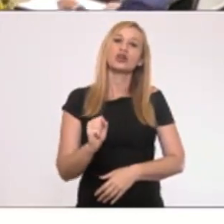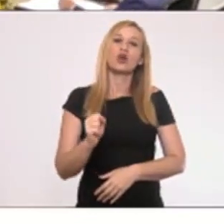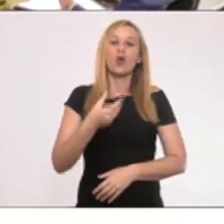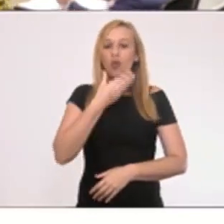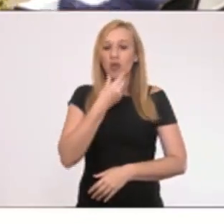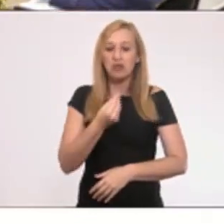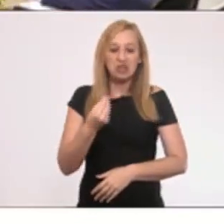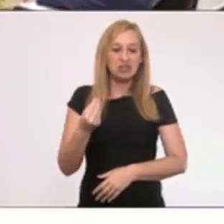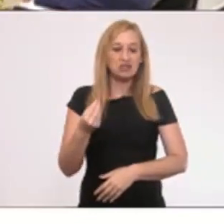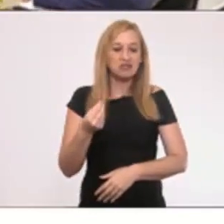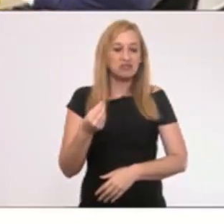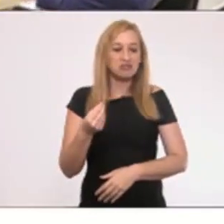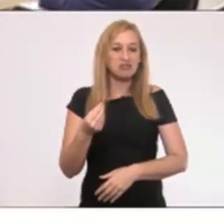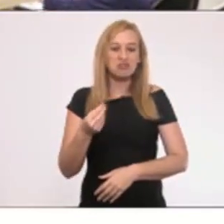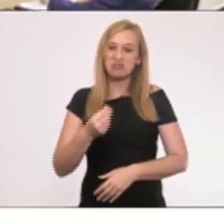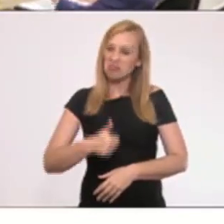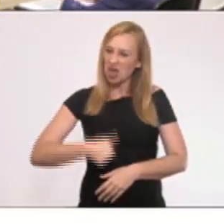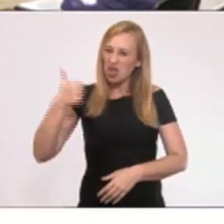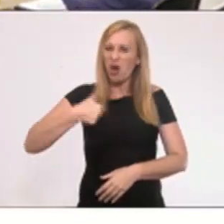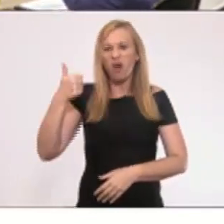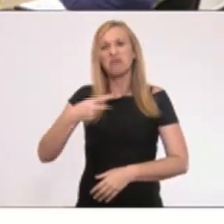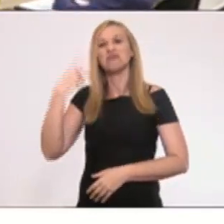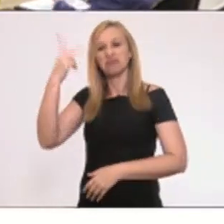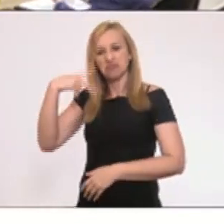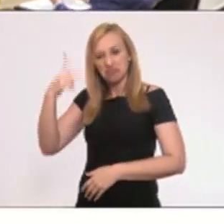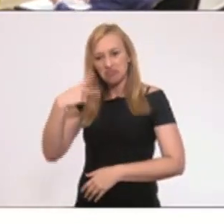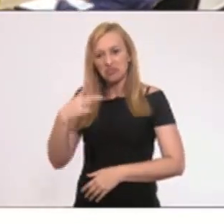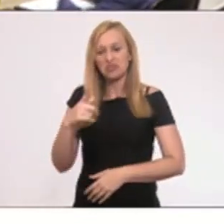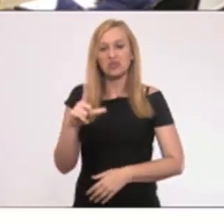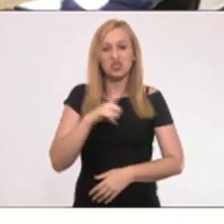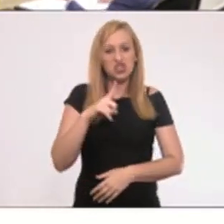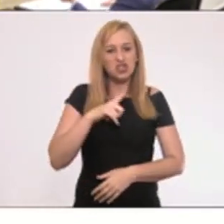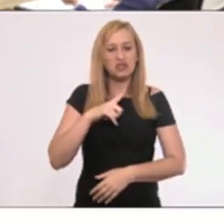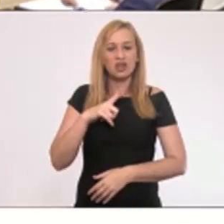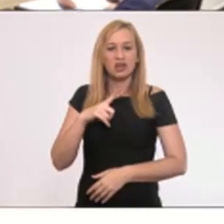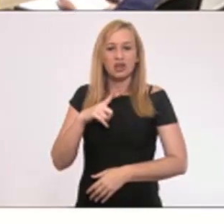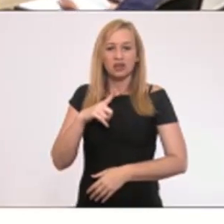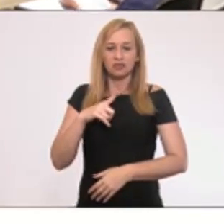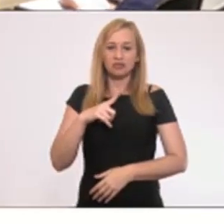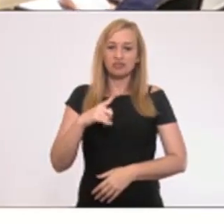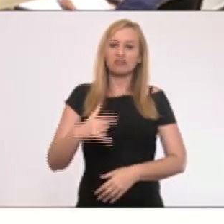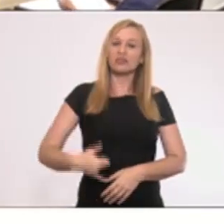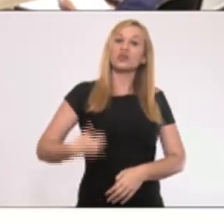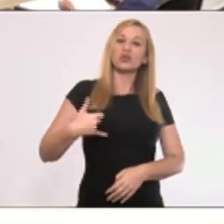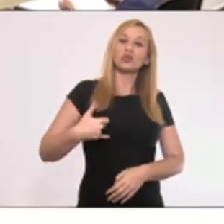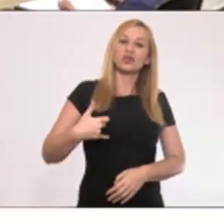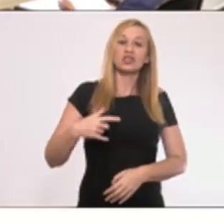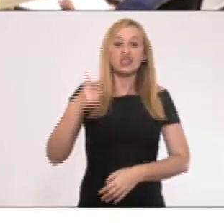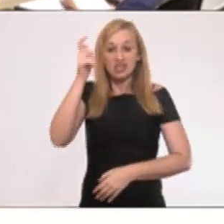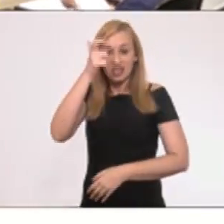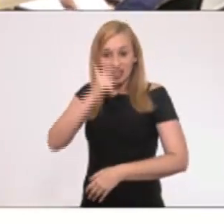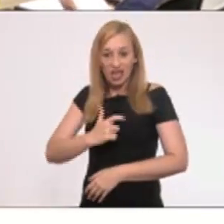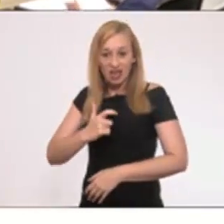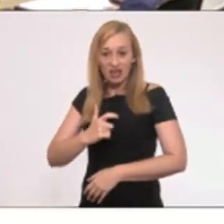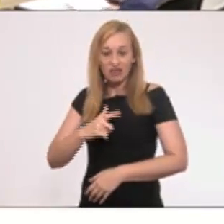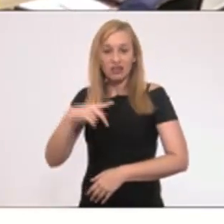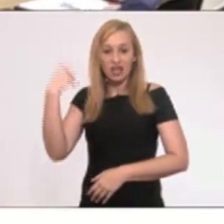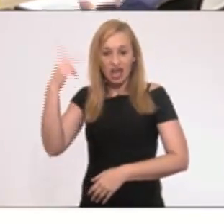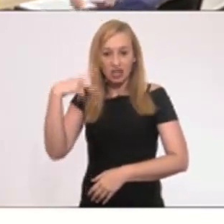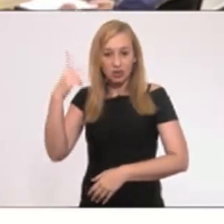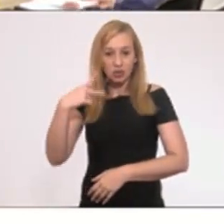minha concepção, um dos melhores vereadores dessa cidade. Eu tive a honra de ser vereador na cidade do Rio de Janeiro com